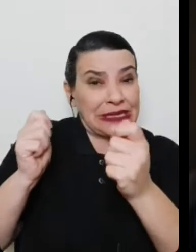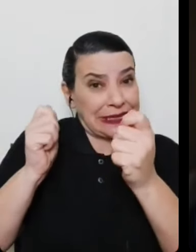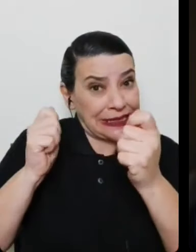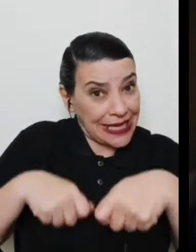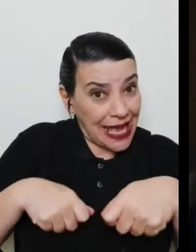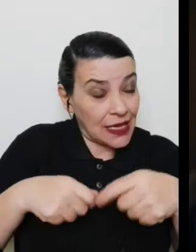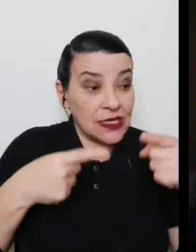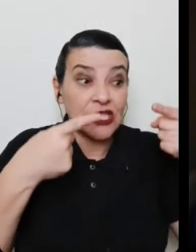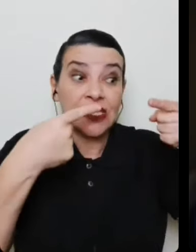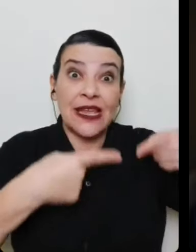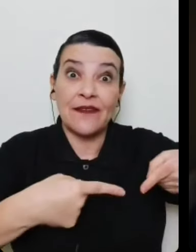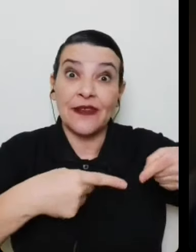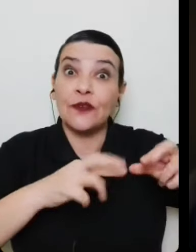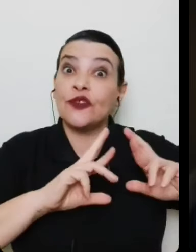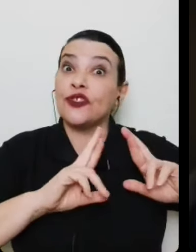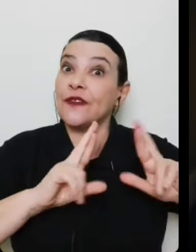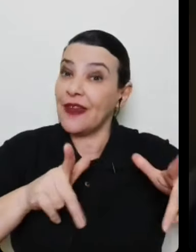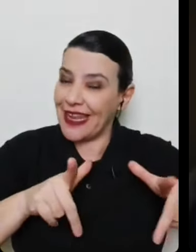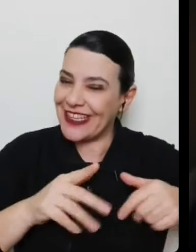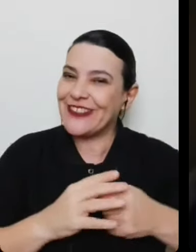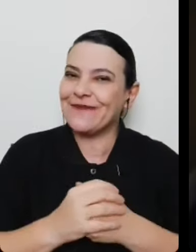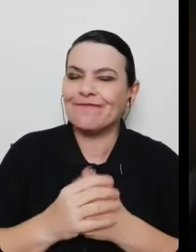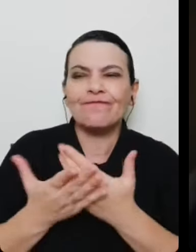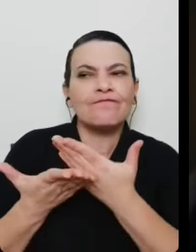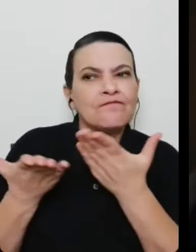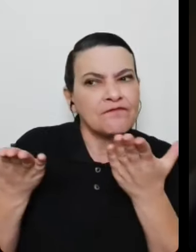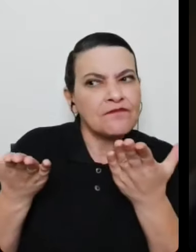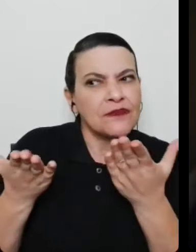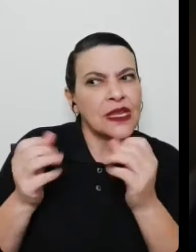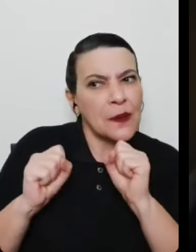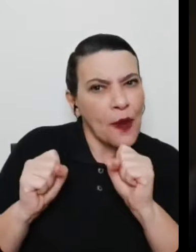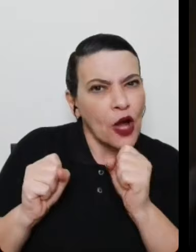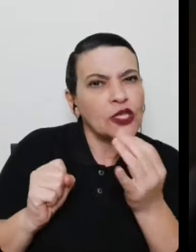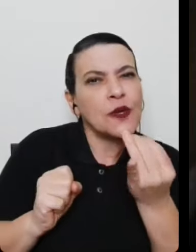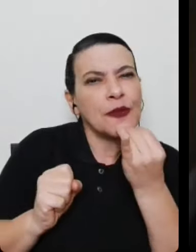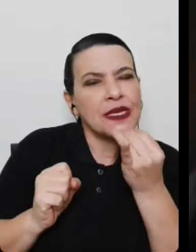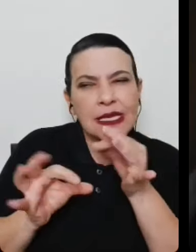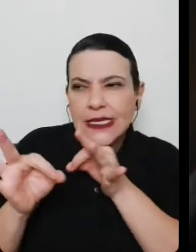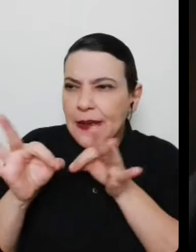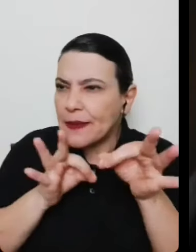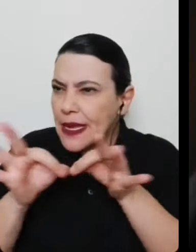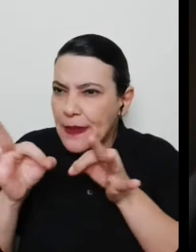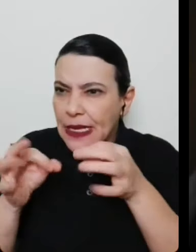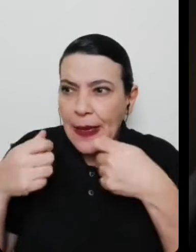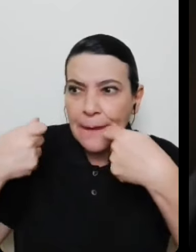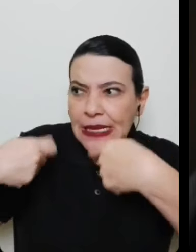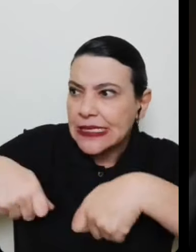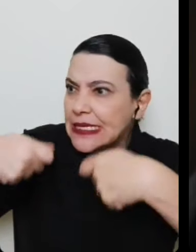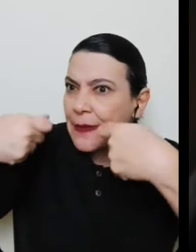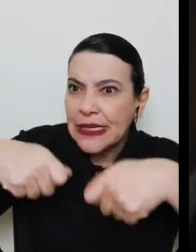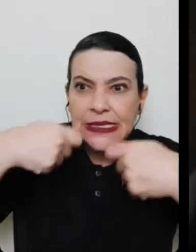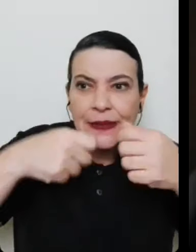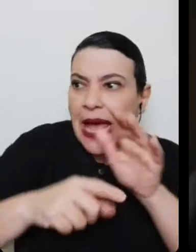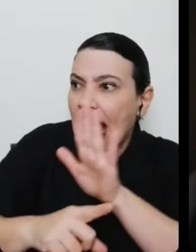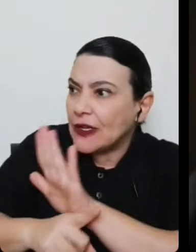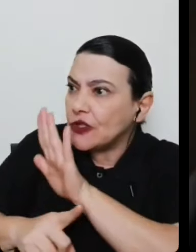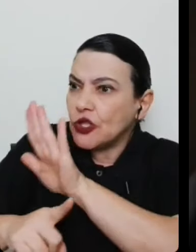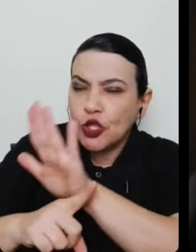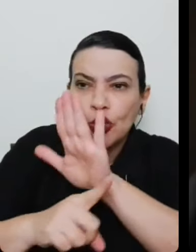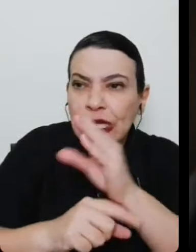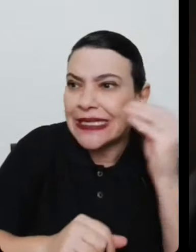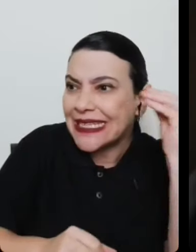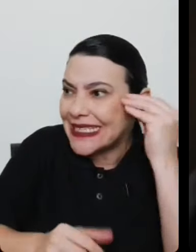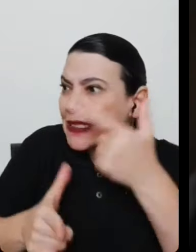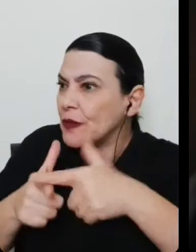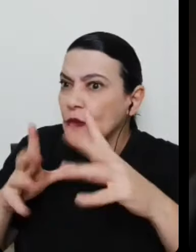E enquanto você resolve, podem surgir desafios. Você está suprindo uma necessidade e às